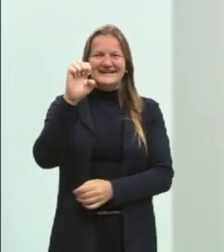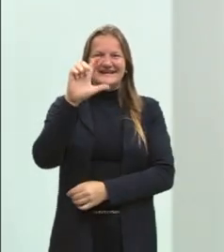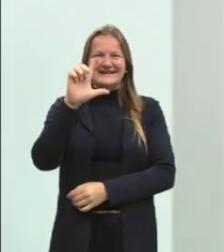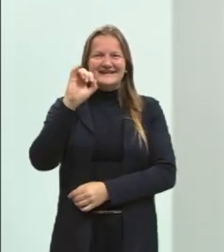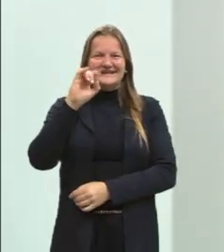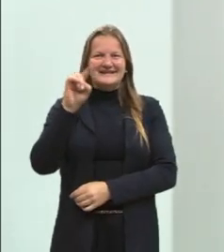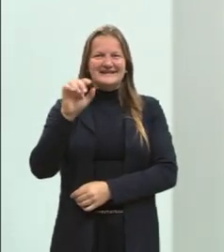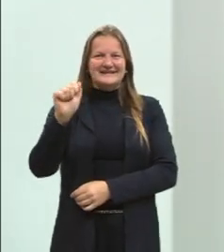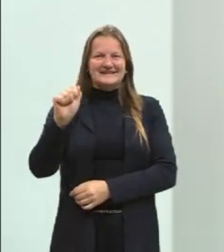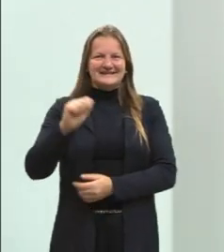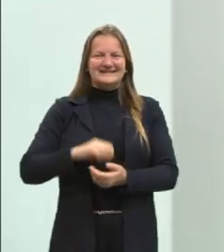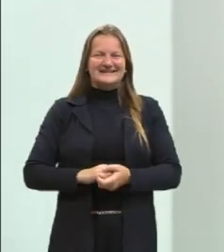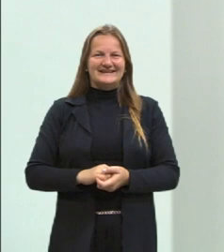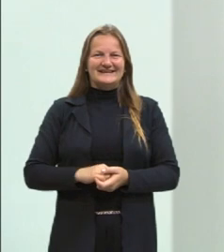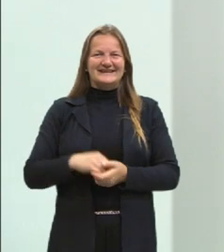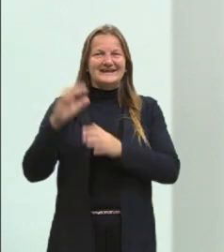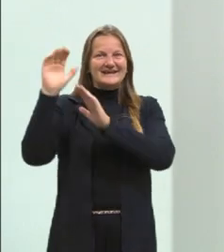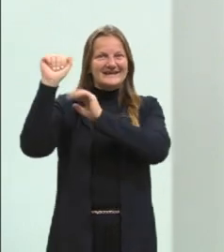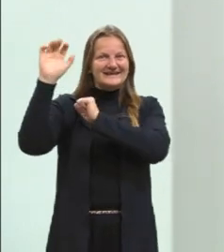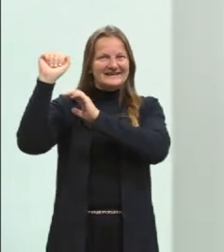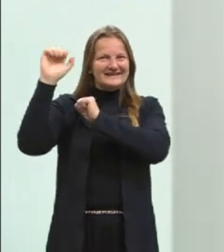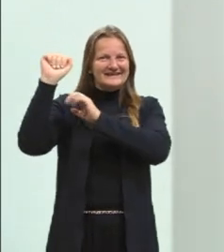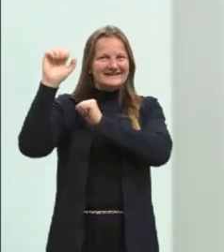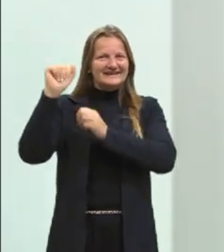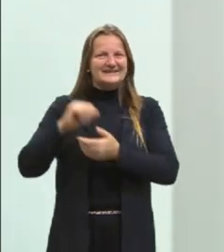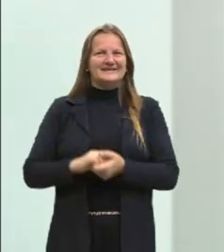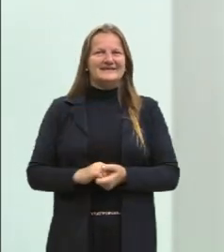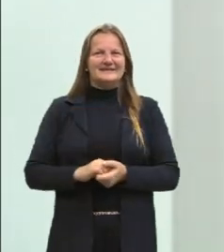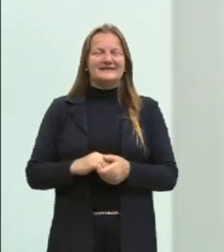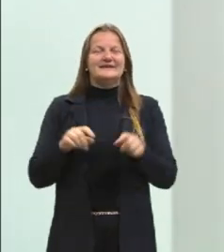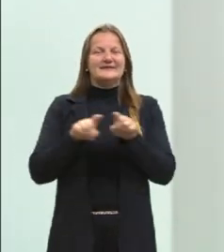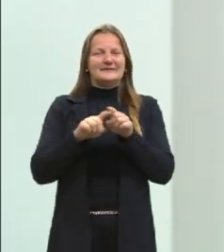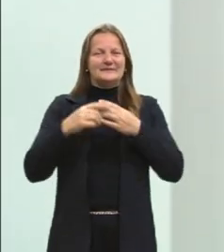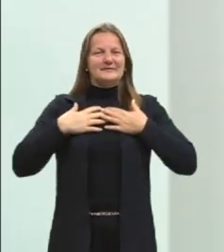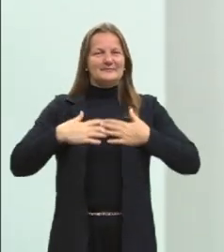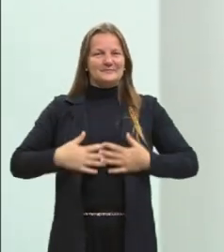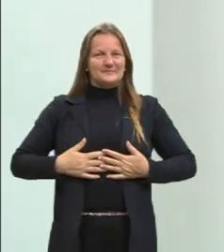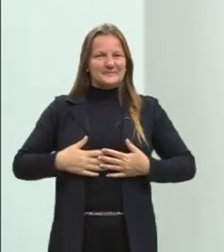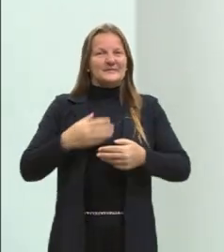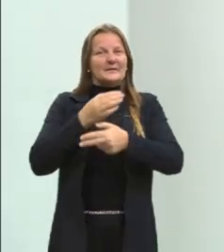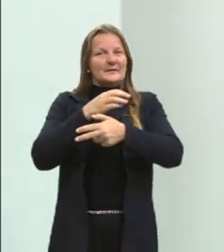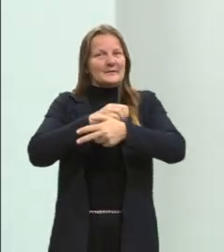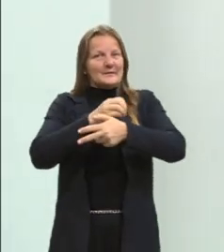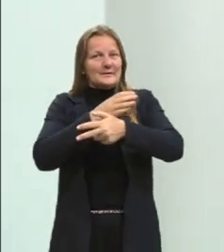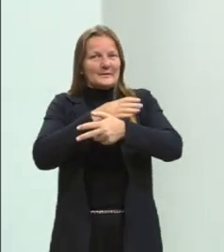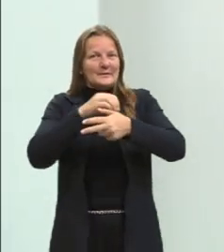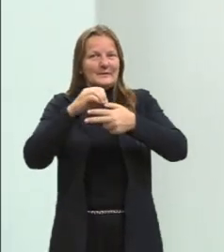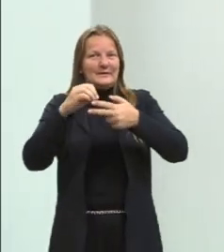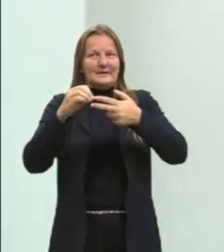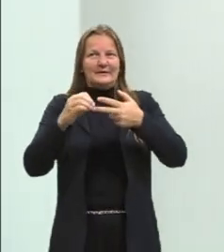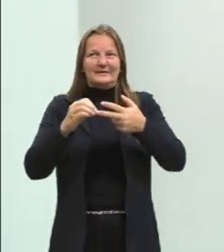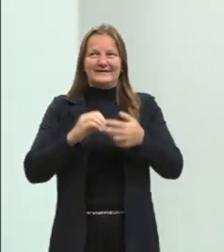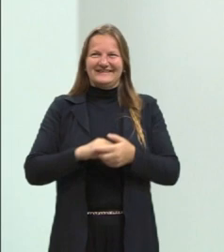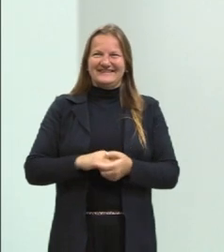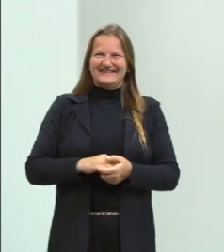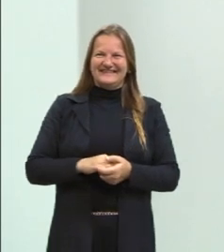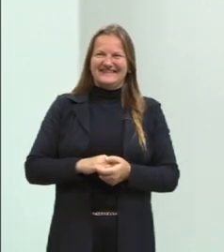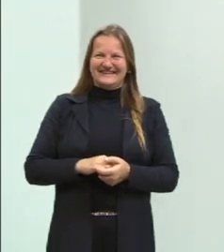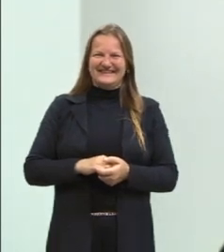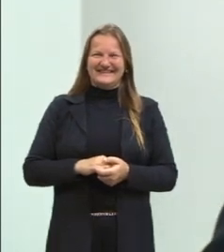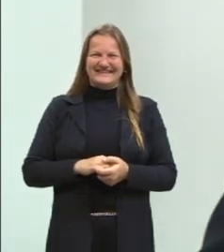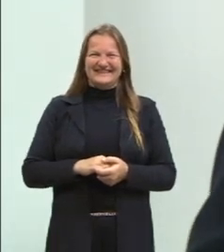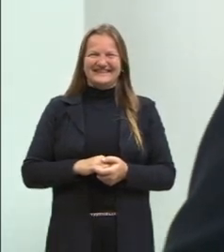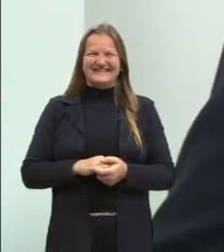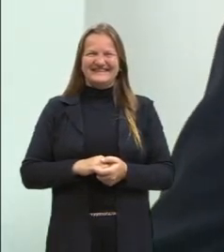a professora de língua espanhola Estou também vestindo a camiseta da escola a camiseta do